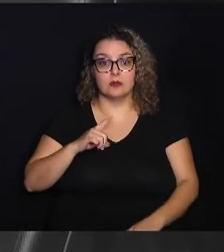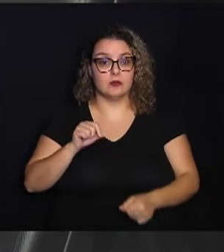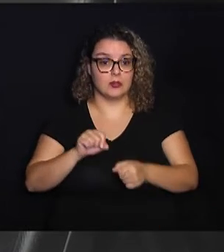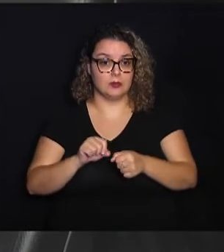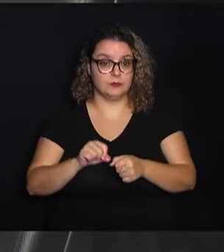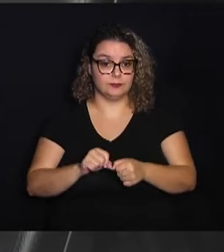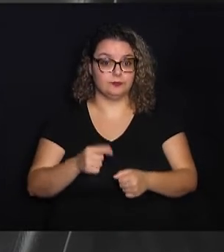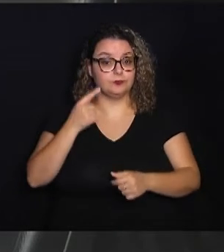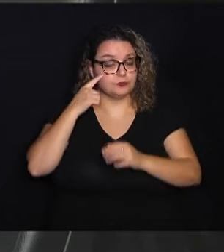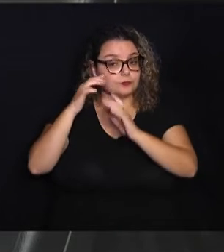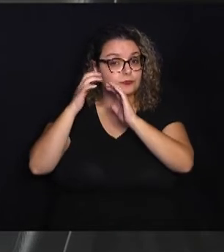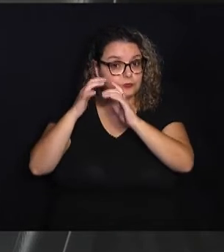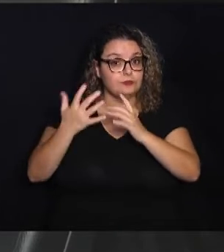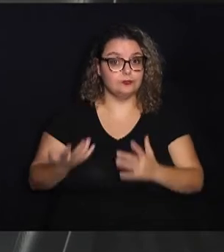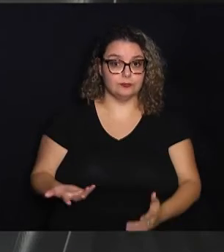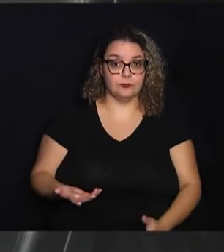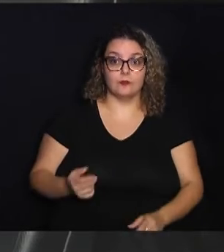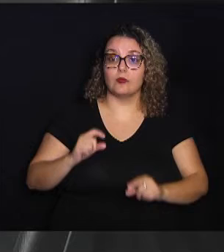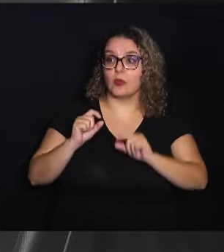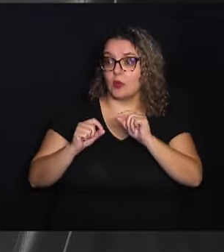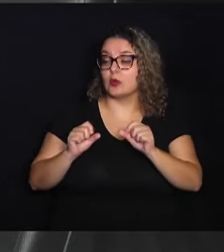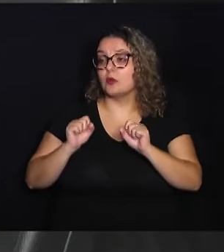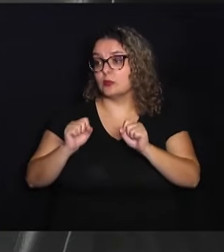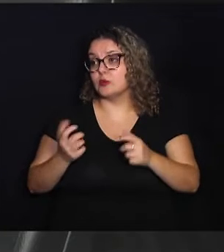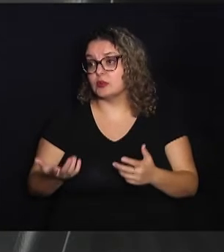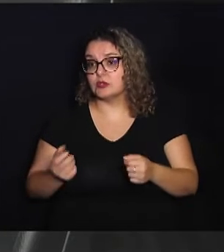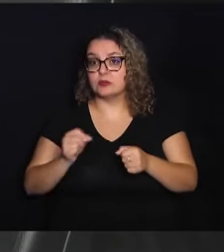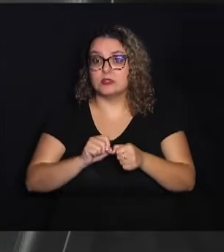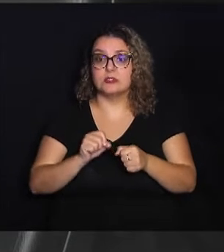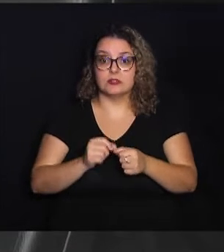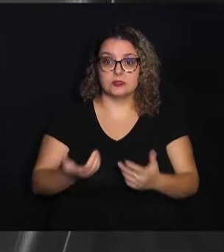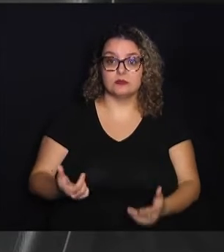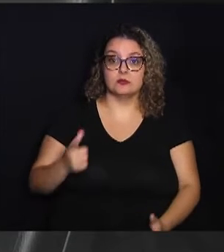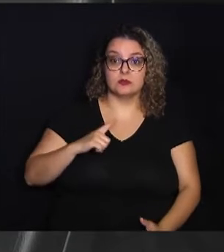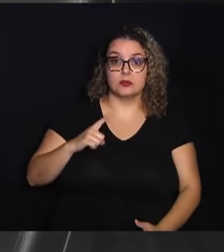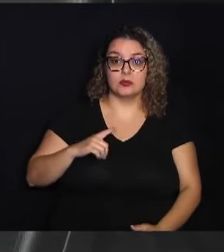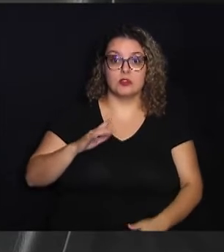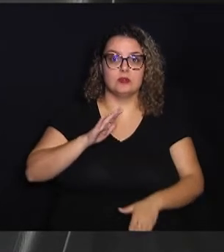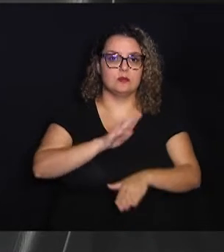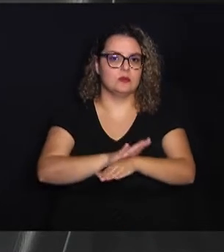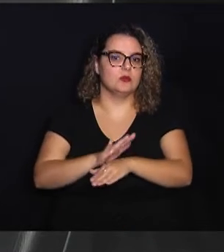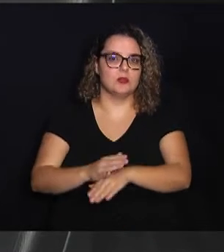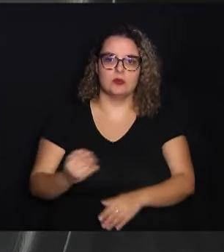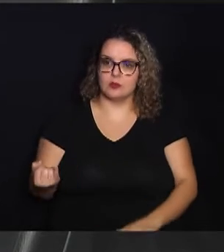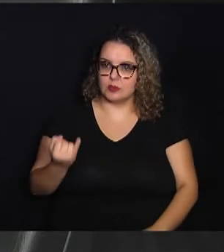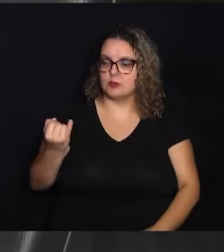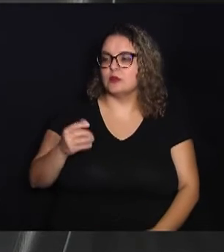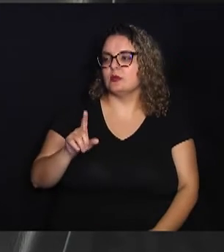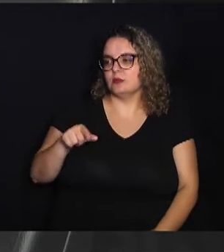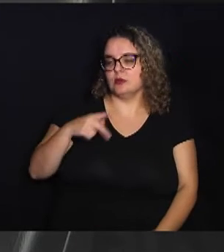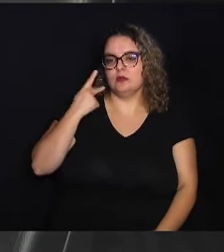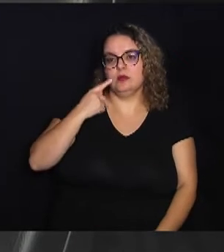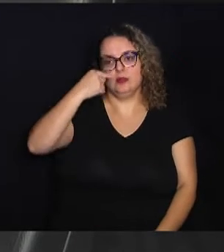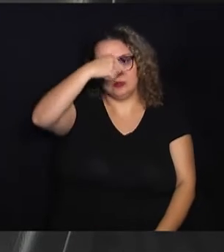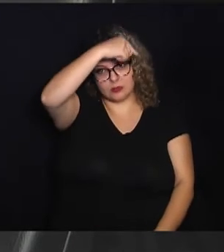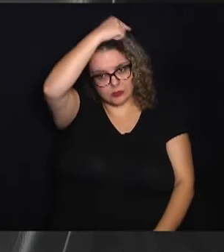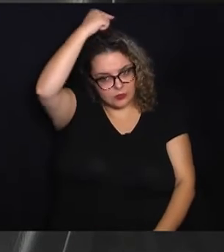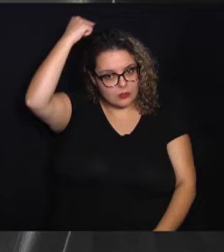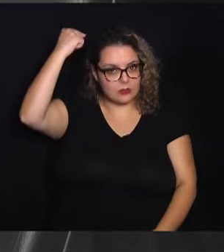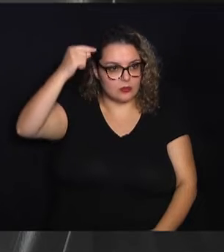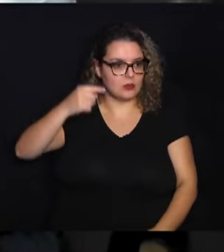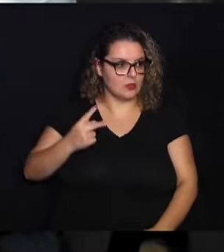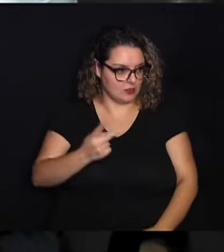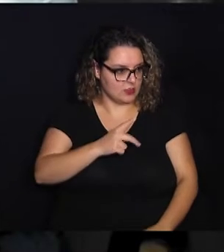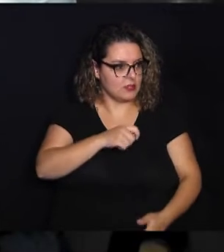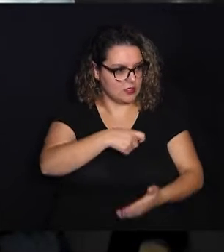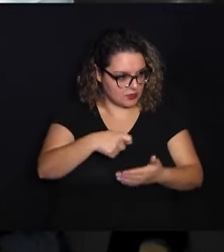gente pensou o que poderíamos fazer. Eu tive uma colaboração muito boa, que foi do Paulo Gaspar, vereador Sim. Paulo Gaspar. Vocês assinam